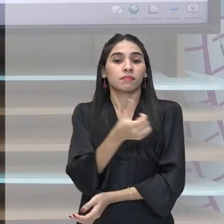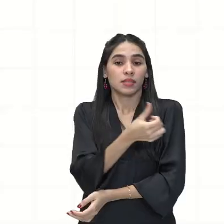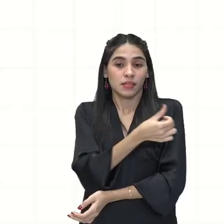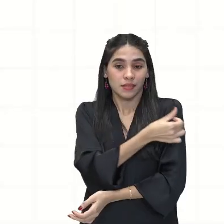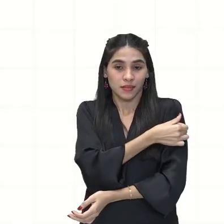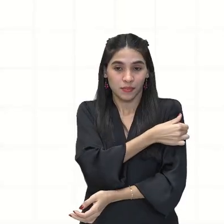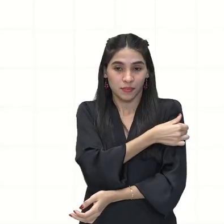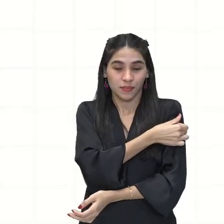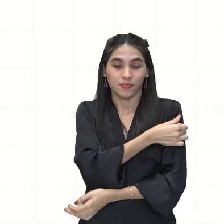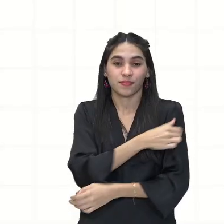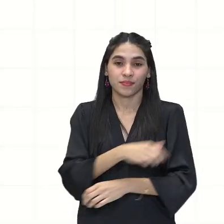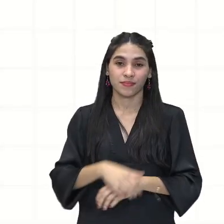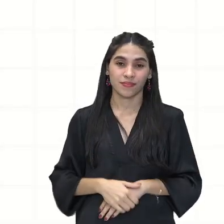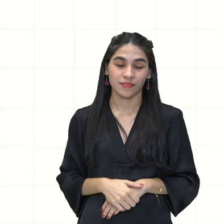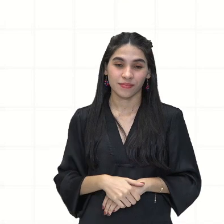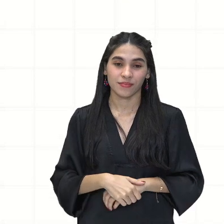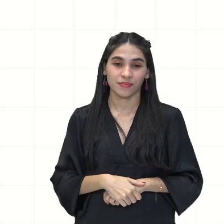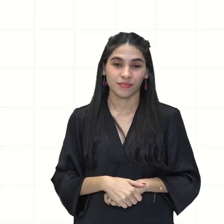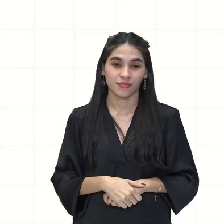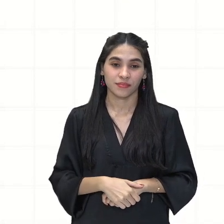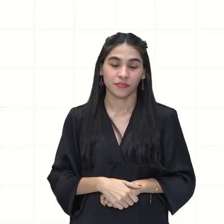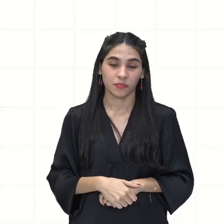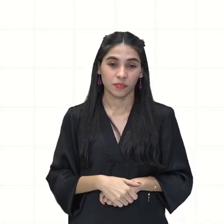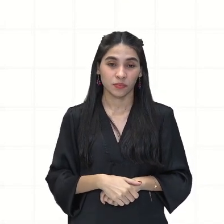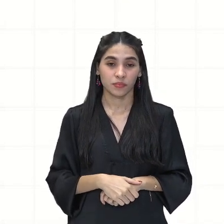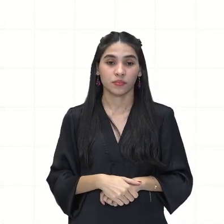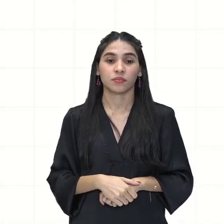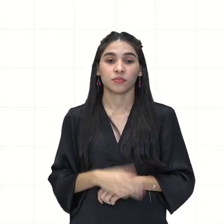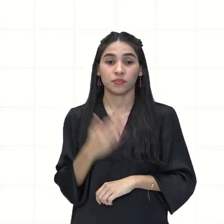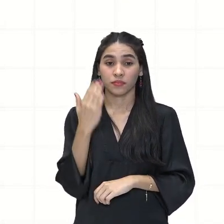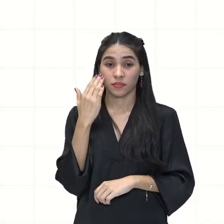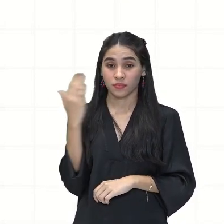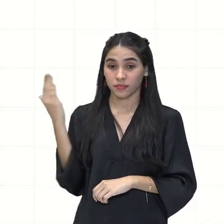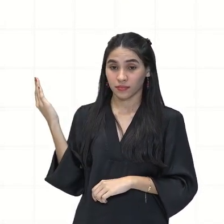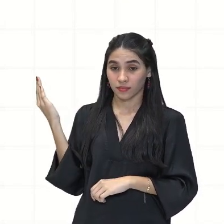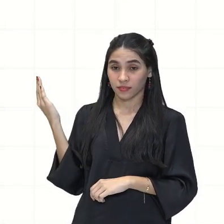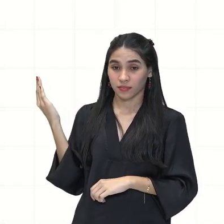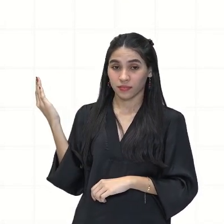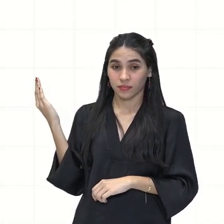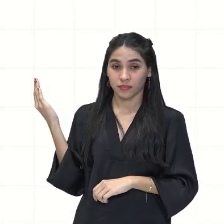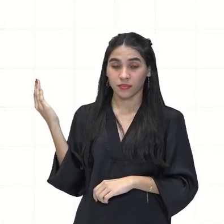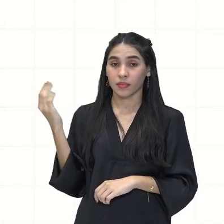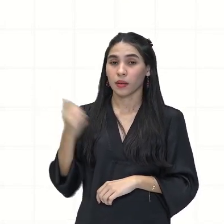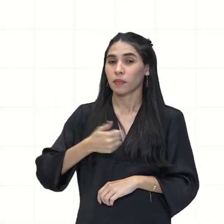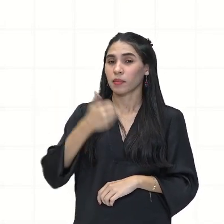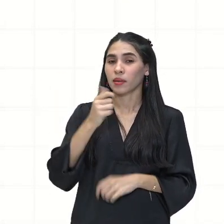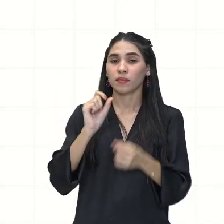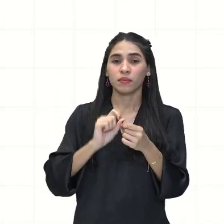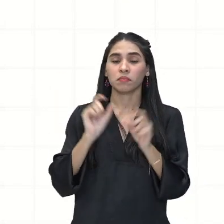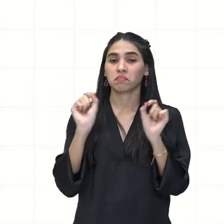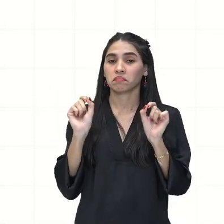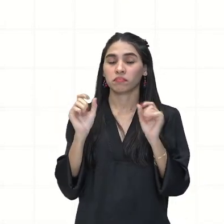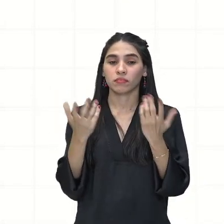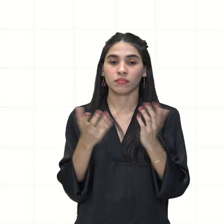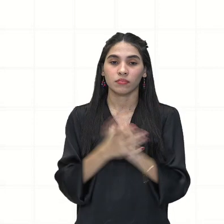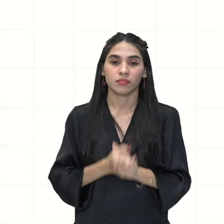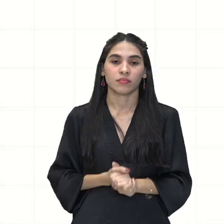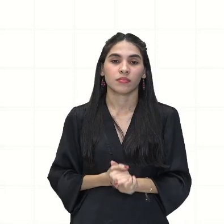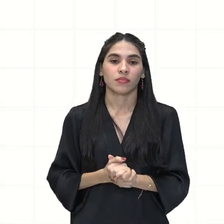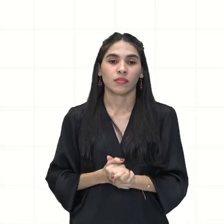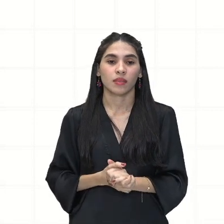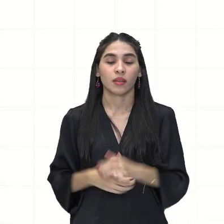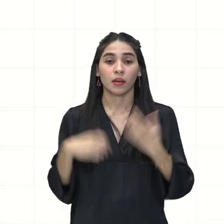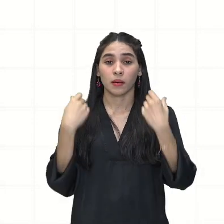6º aninho. Então, vem comigo aqui, ó. Então, no 6º aninho está aqui. Primeiramente, o que eu vou fazer, pessoal? Nós temos